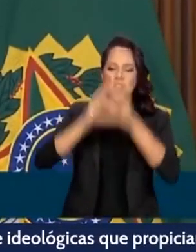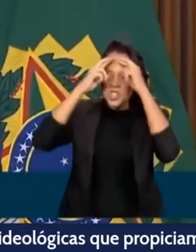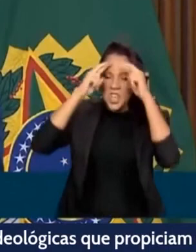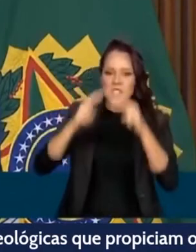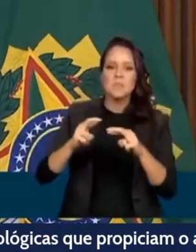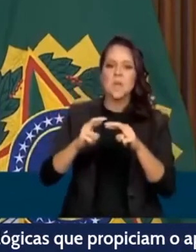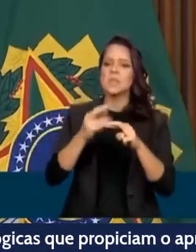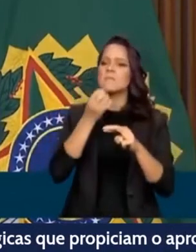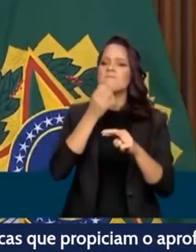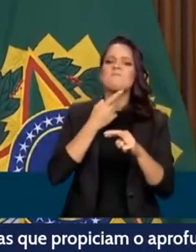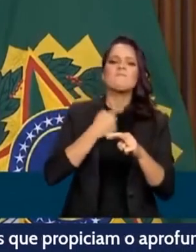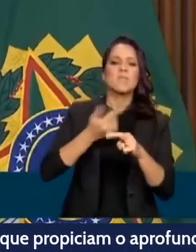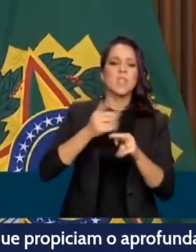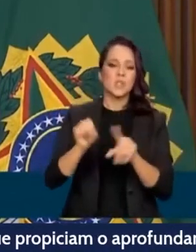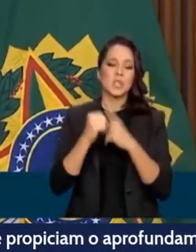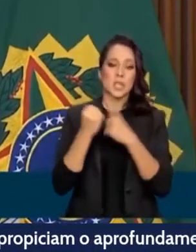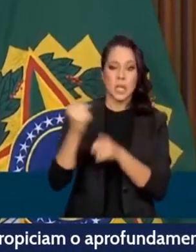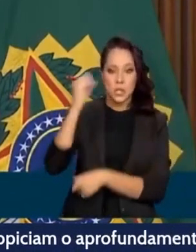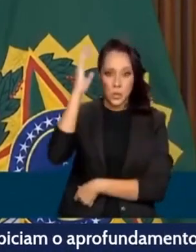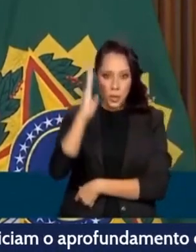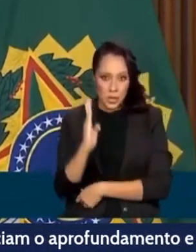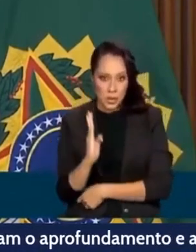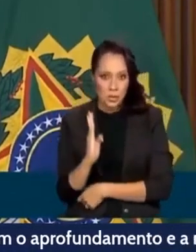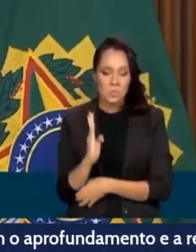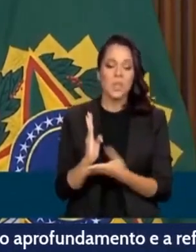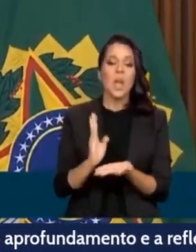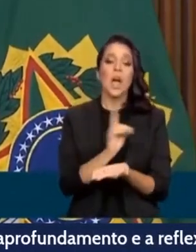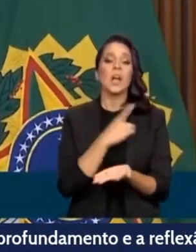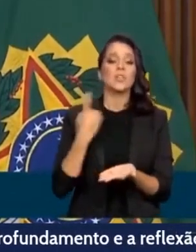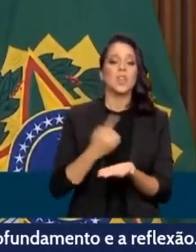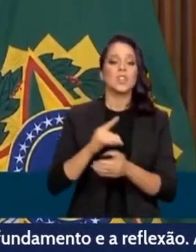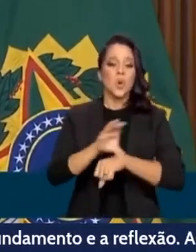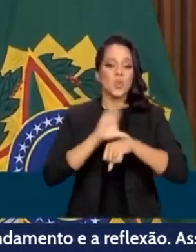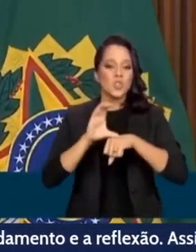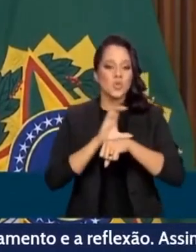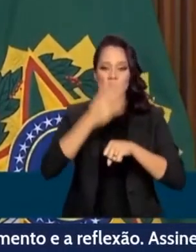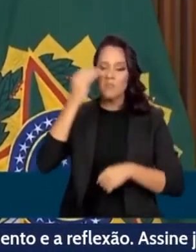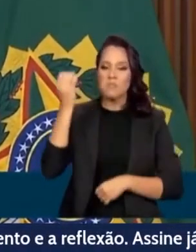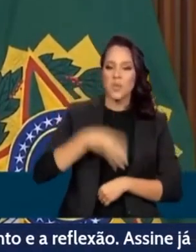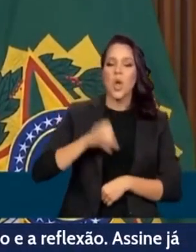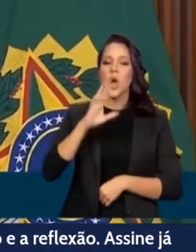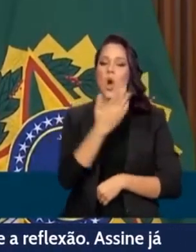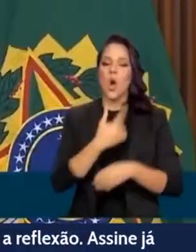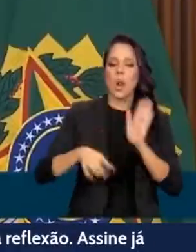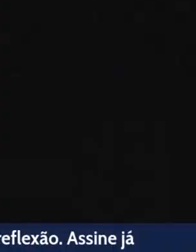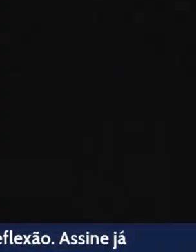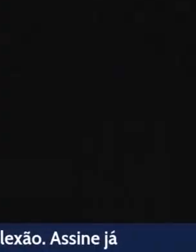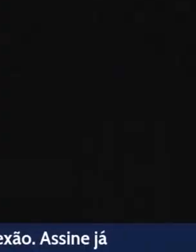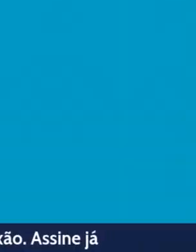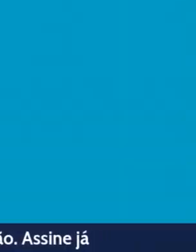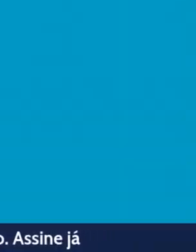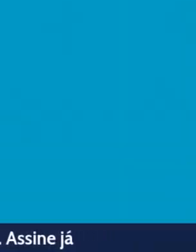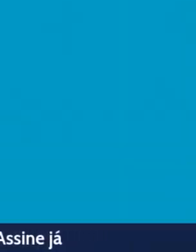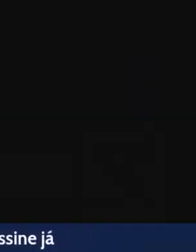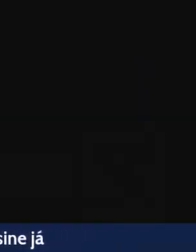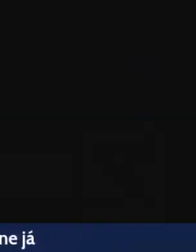a boa vontade da sociedade brasileira a nossa Constituição e a nossa legislação